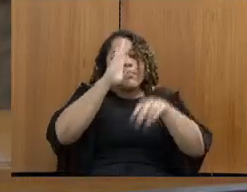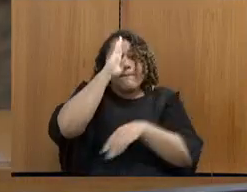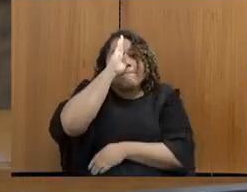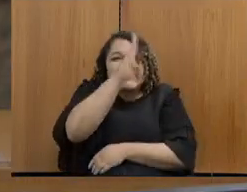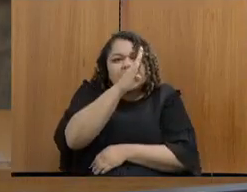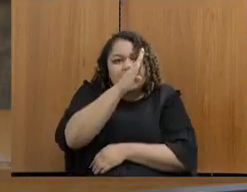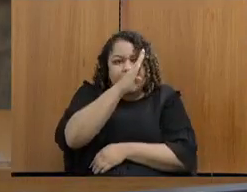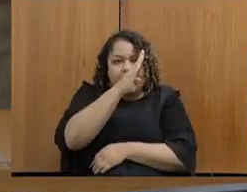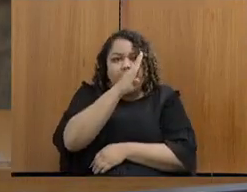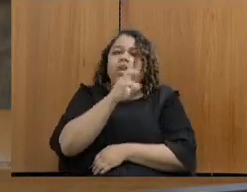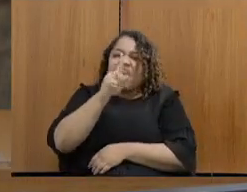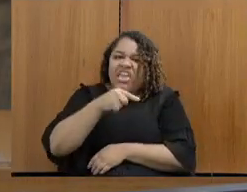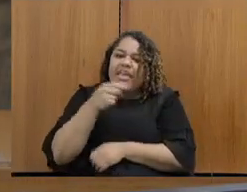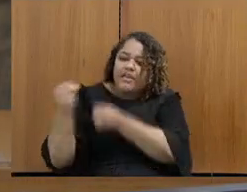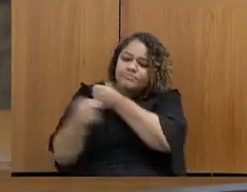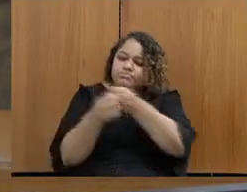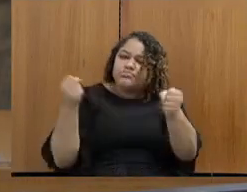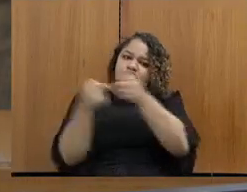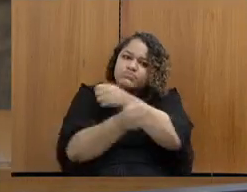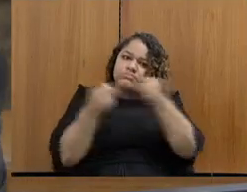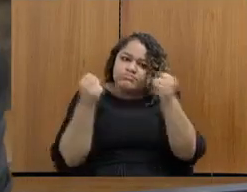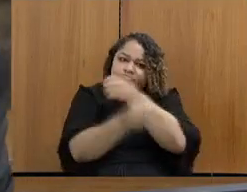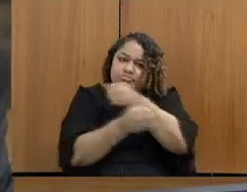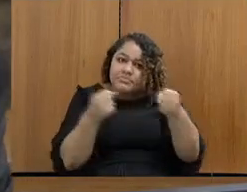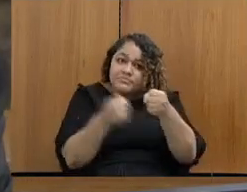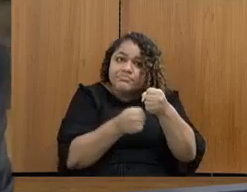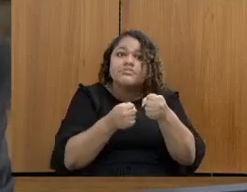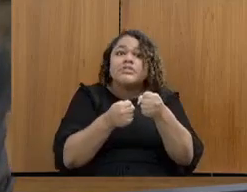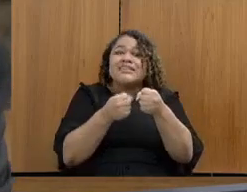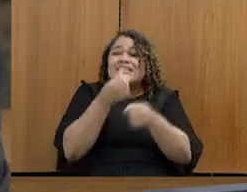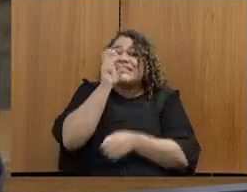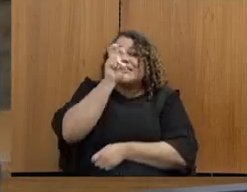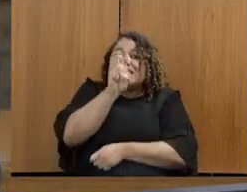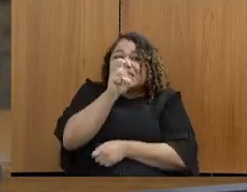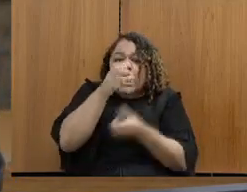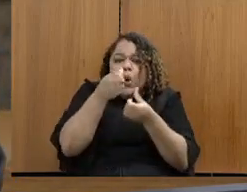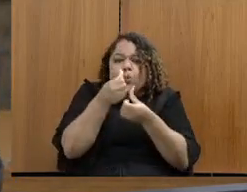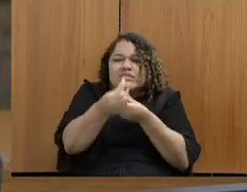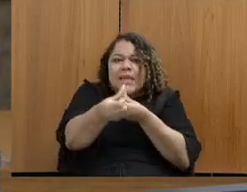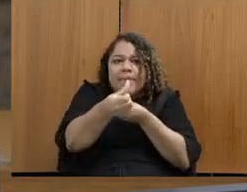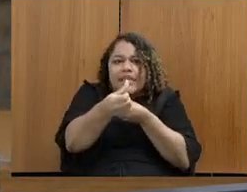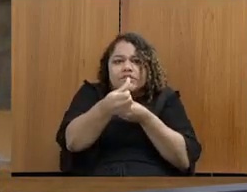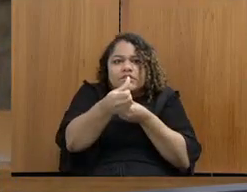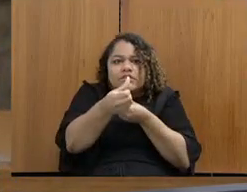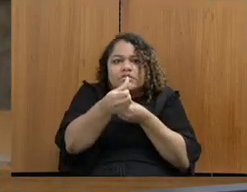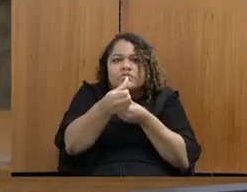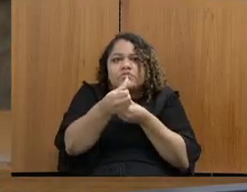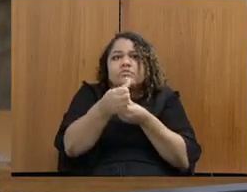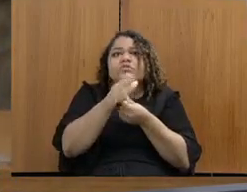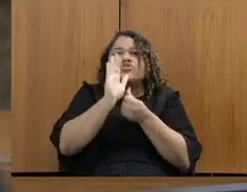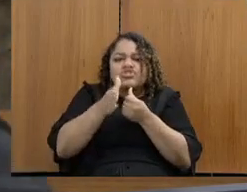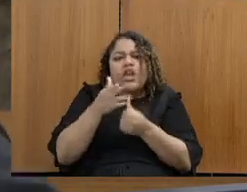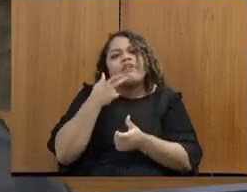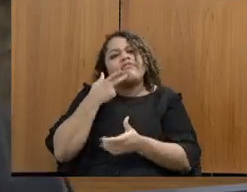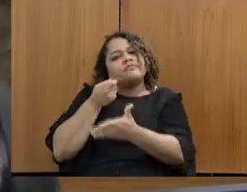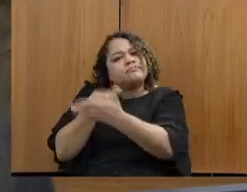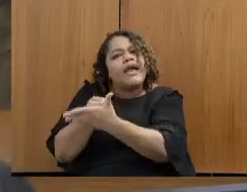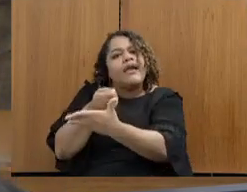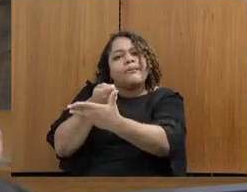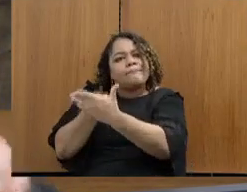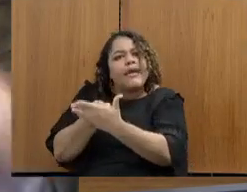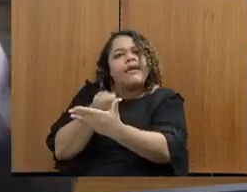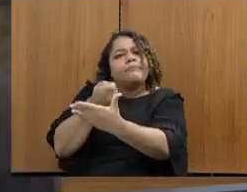e aqui cobrando E falando com o Dr Wagner falando com o Dr Joaquim cobra efetivo para que não haja